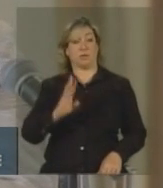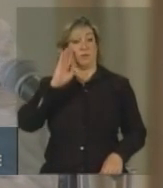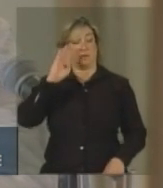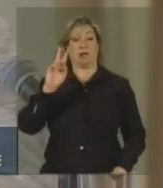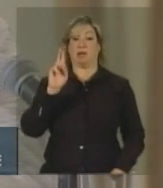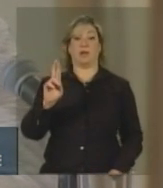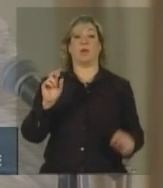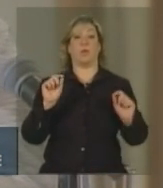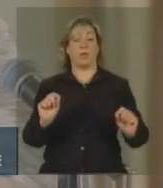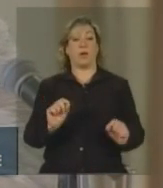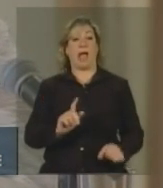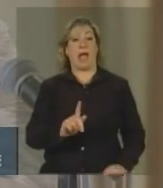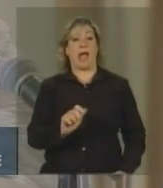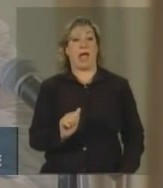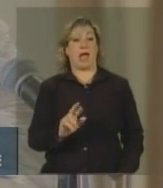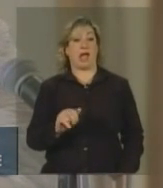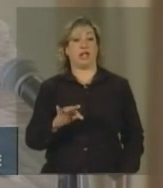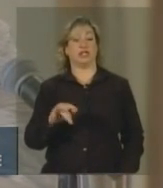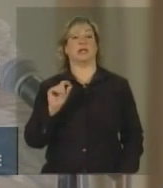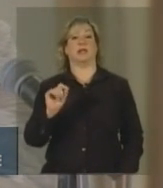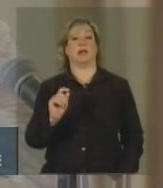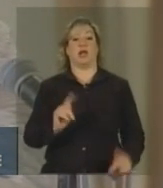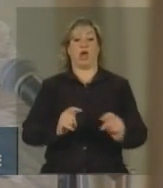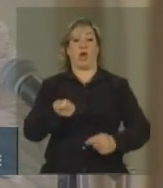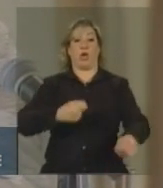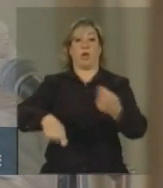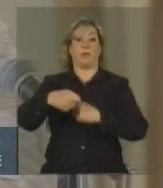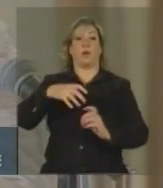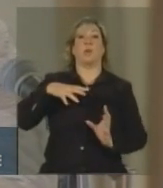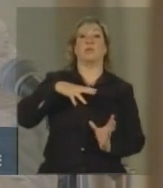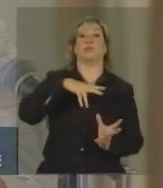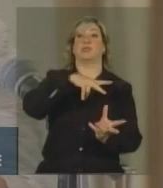que a economia internacional